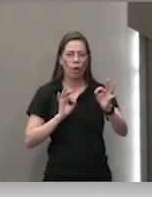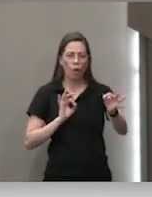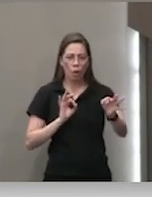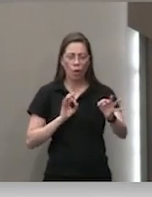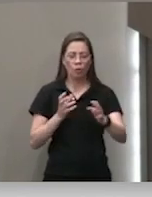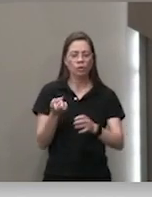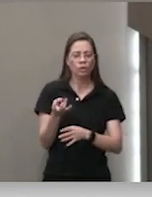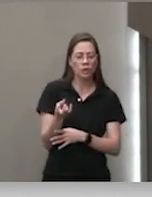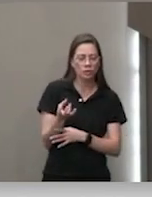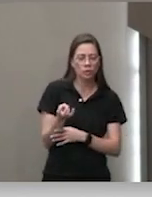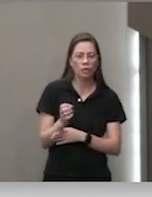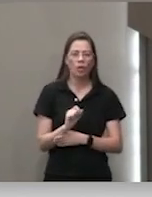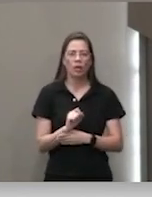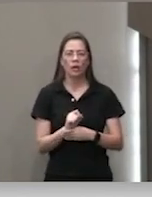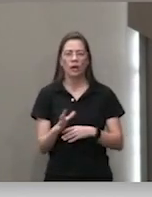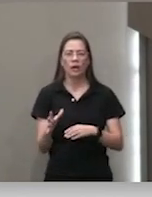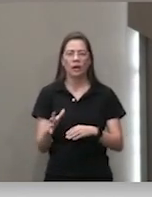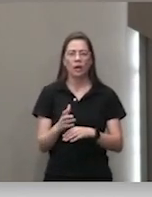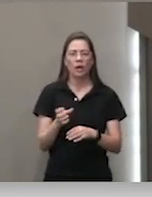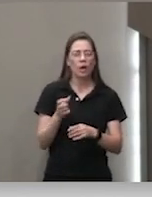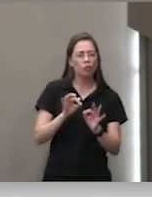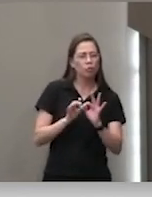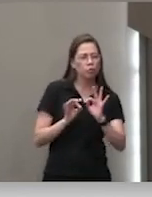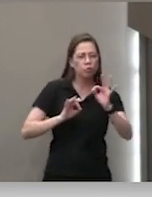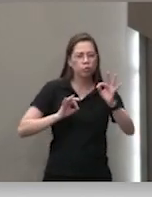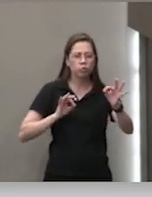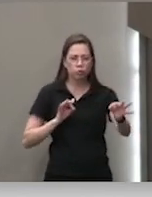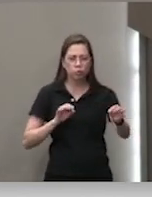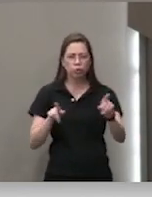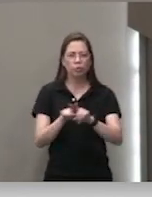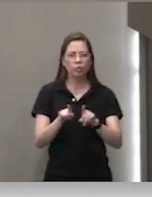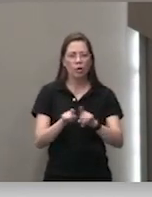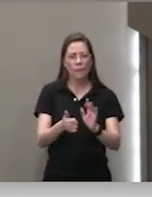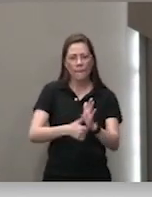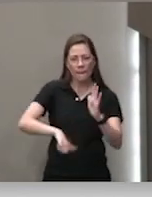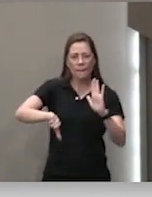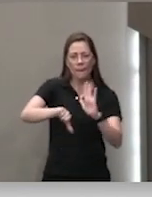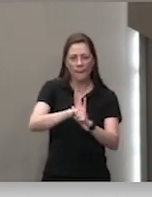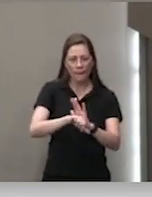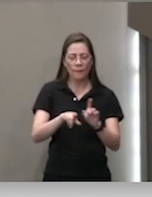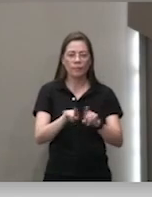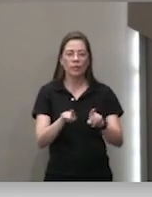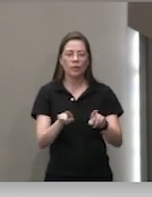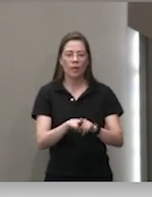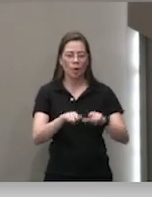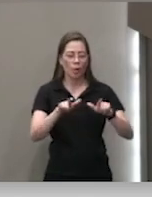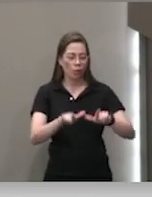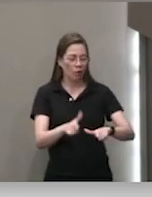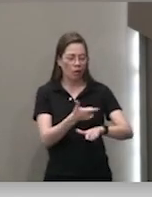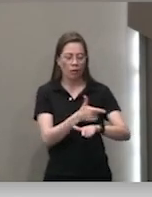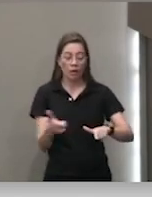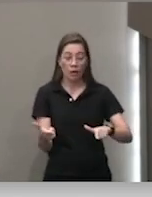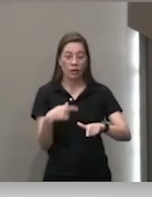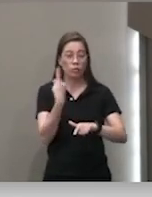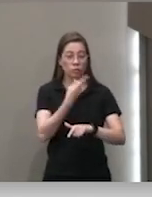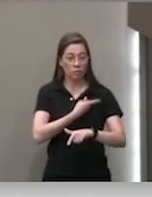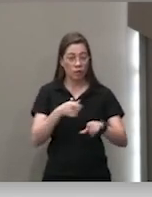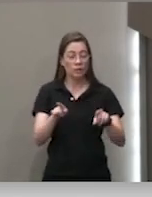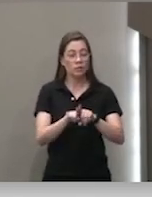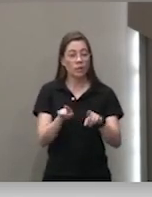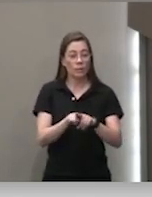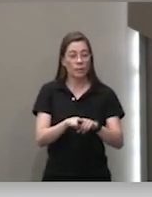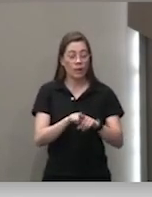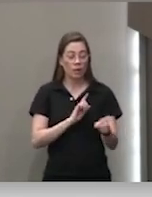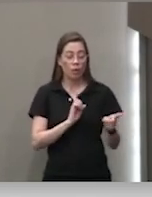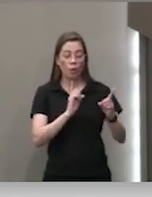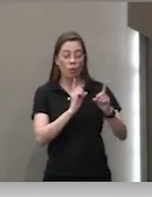estar longe dos crimes, vão estar longe de amizades, né, que não levam a lugar nenhum. Então, nós colocamos também